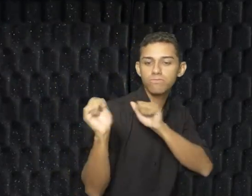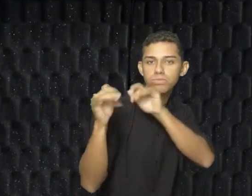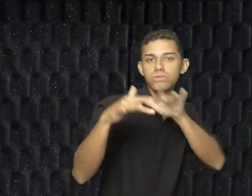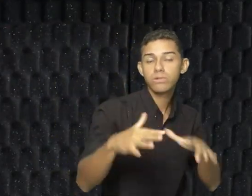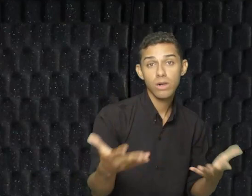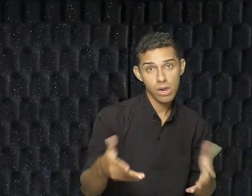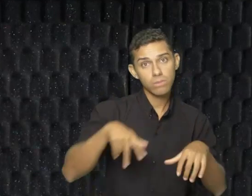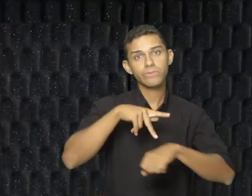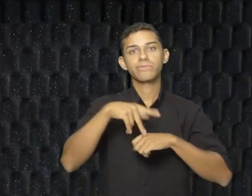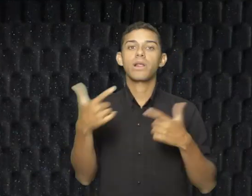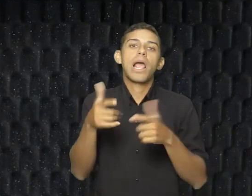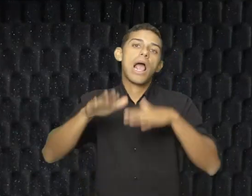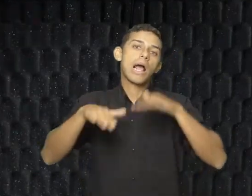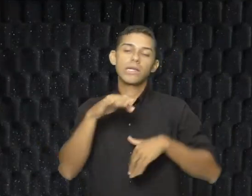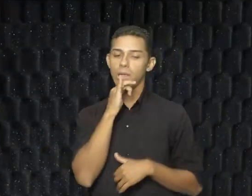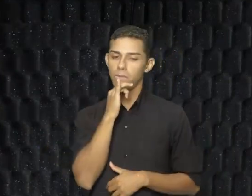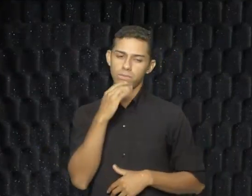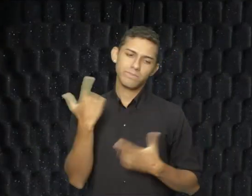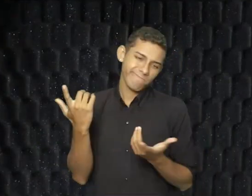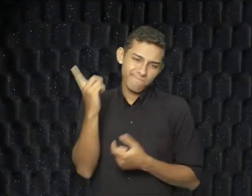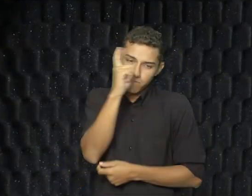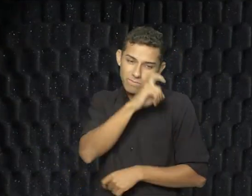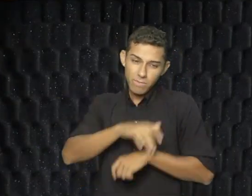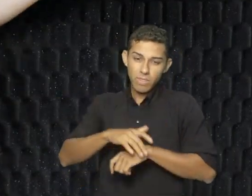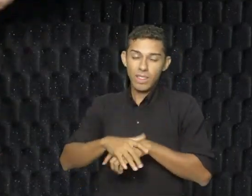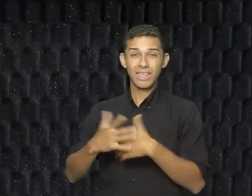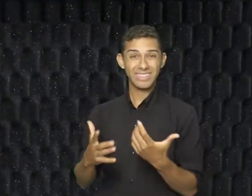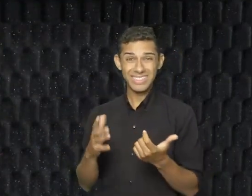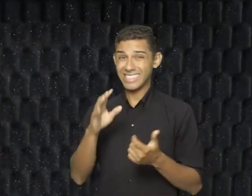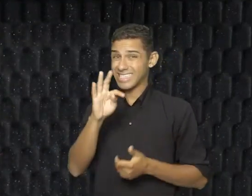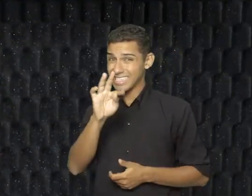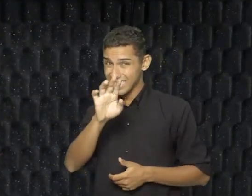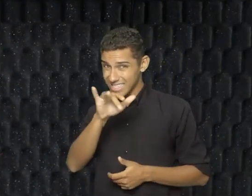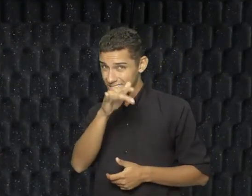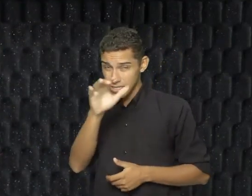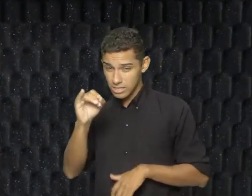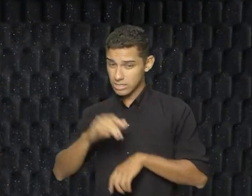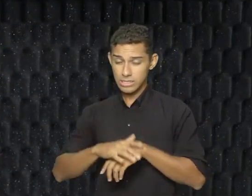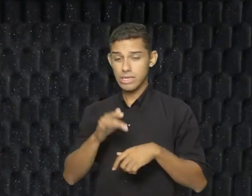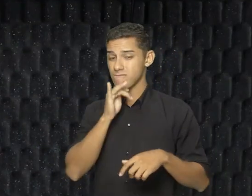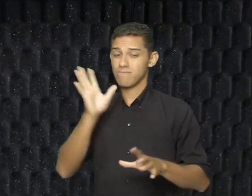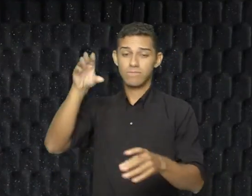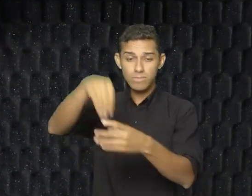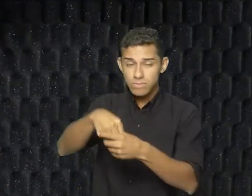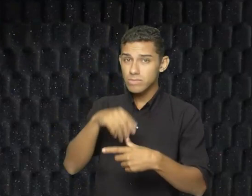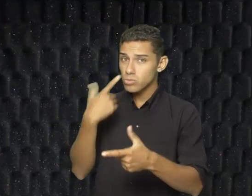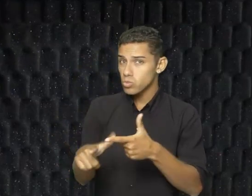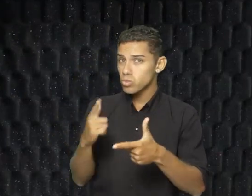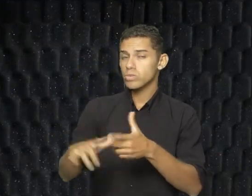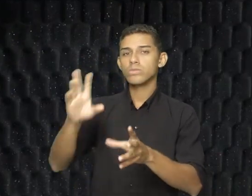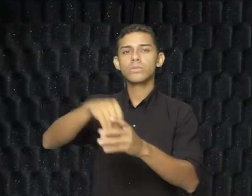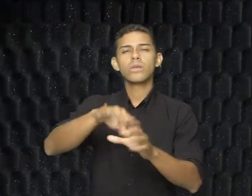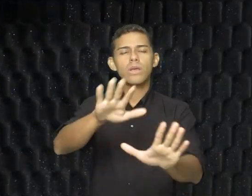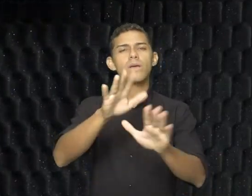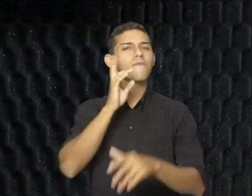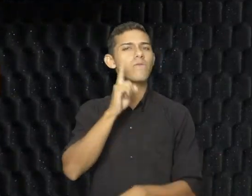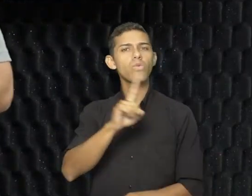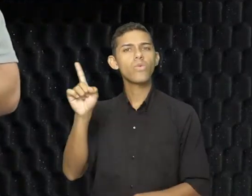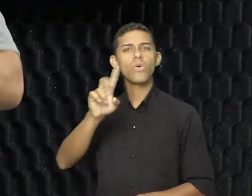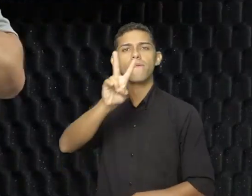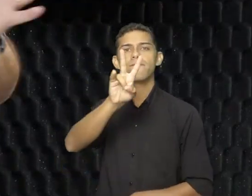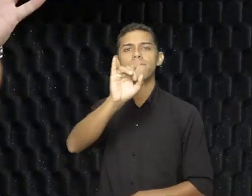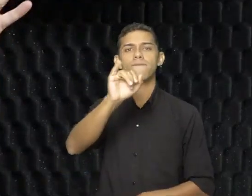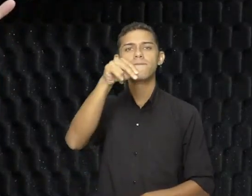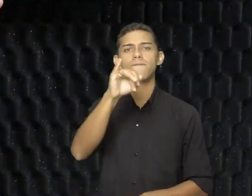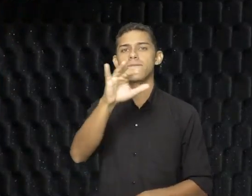que isso, muitas vezes, pode gerar tensões internas. Você viu o caso do Vinícius Júnior?